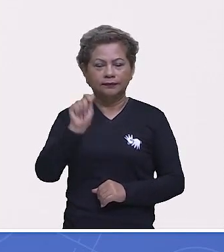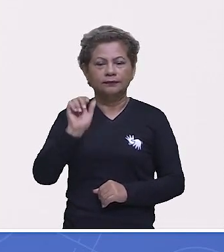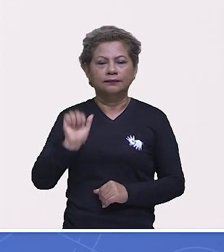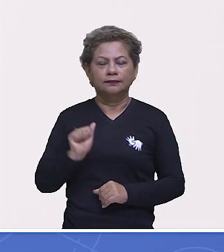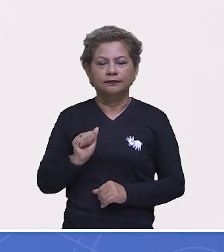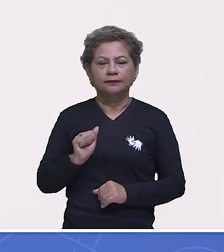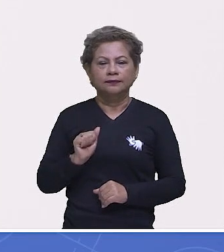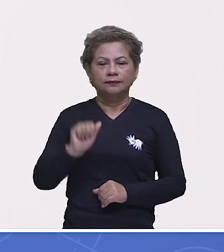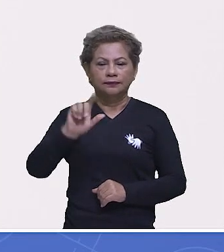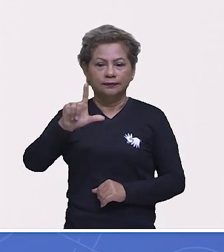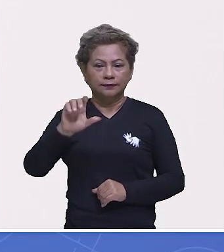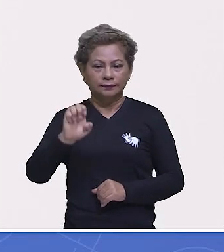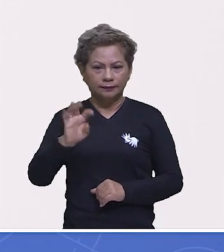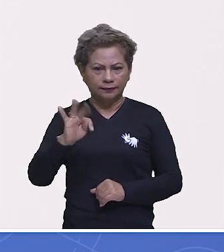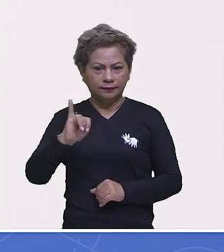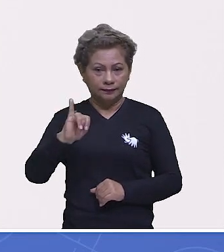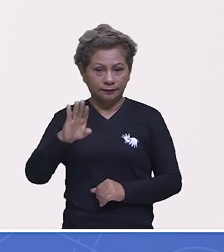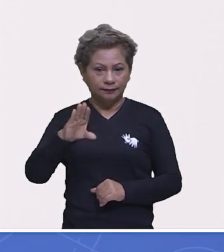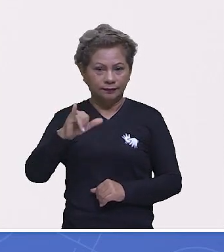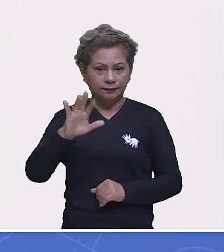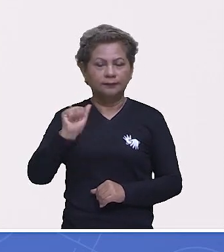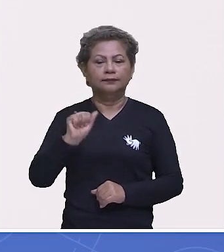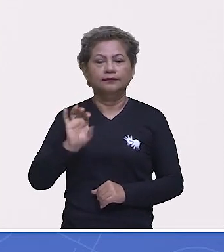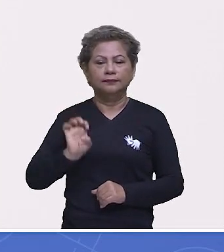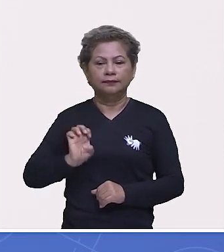Letícia, letra E.